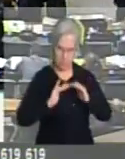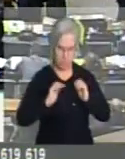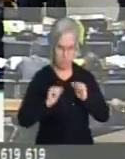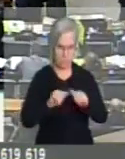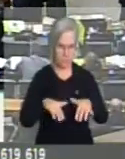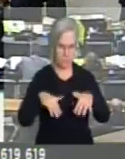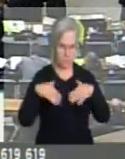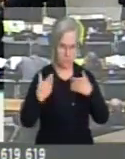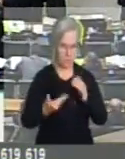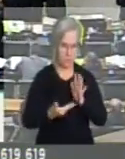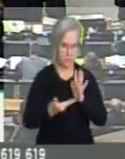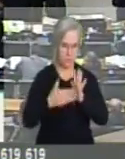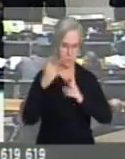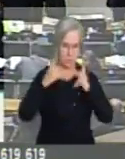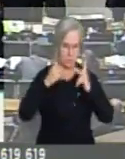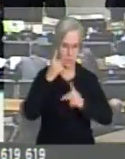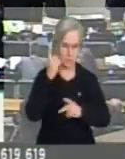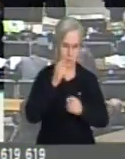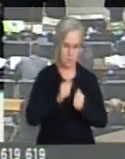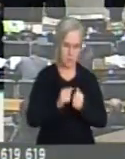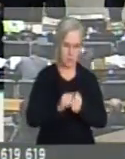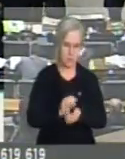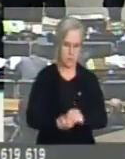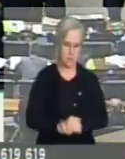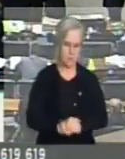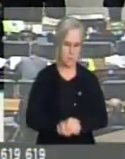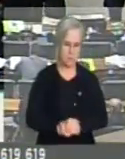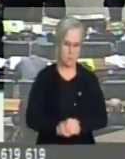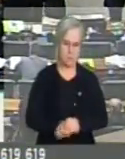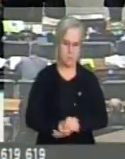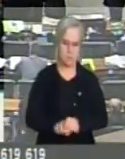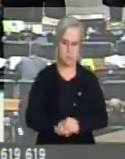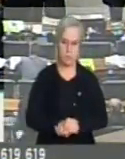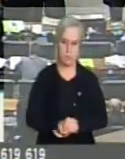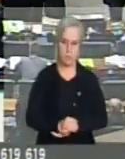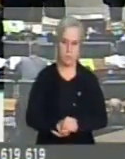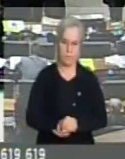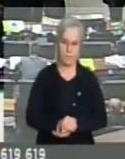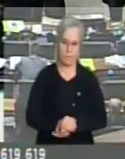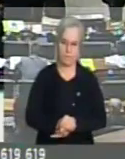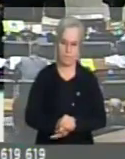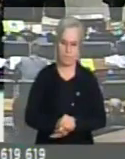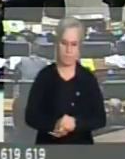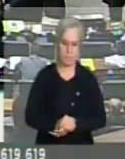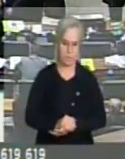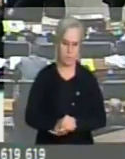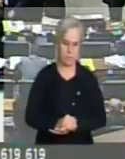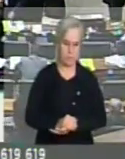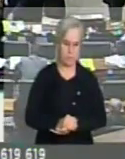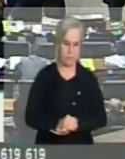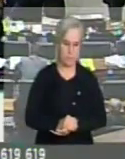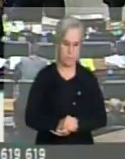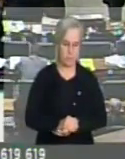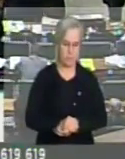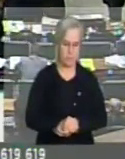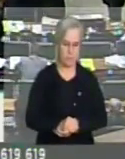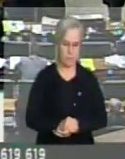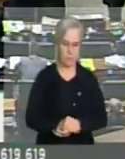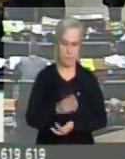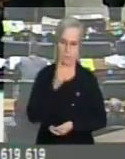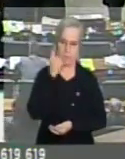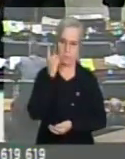agora as frases aí, por favor. Vamos deixar o relato. Está gerando mais confusão do que solução. Vamos, deputado